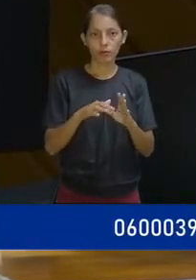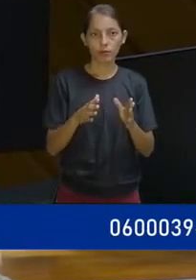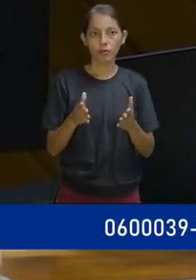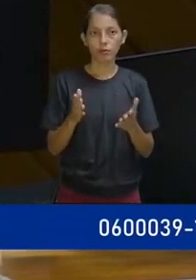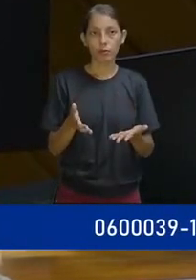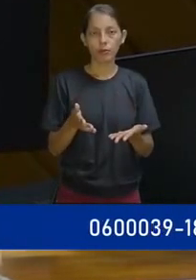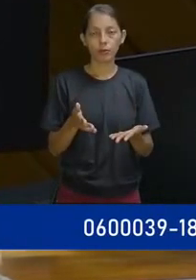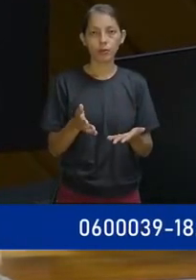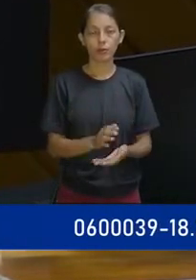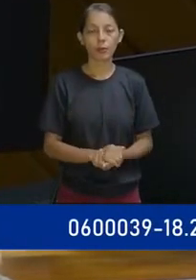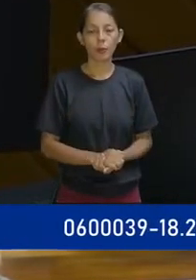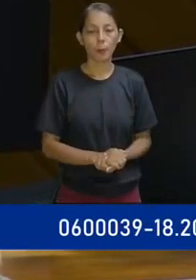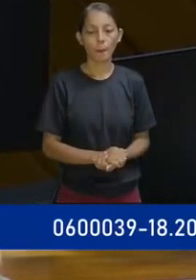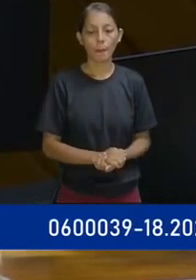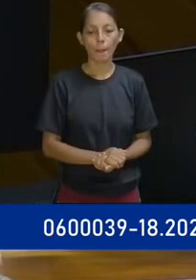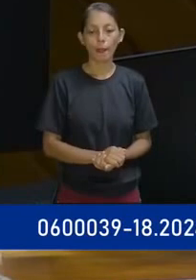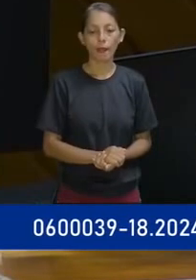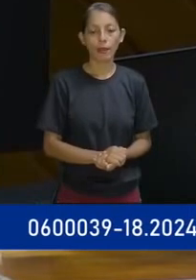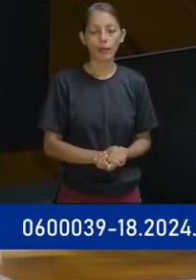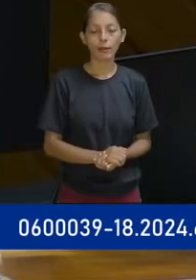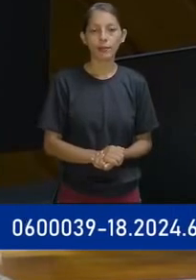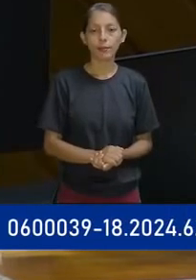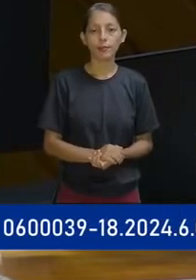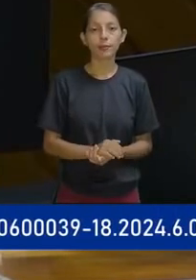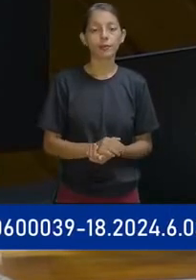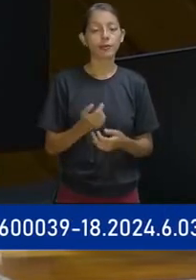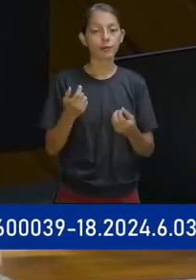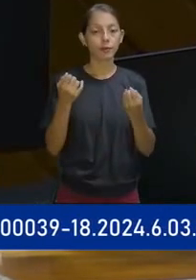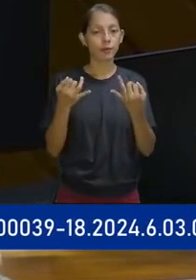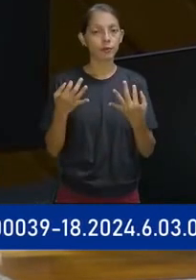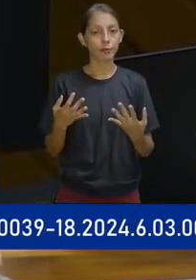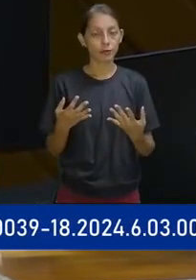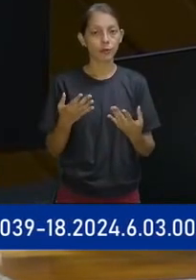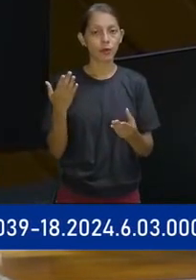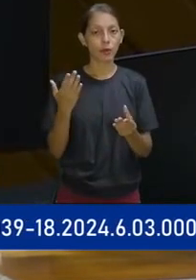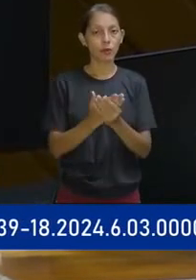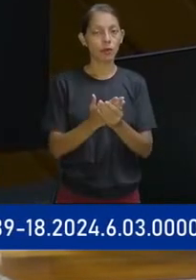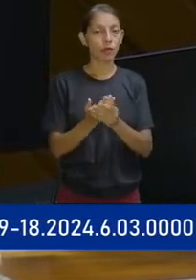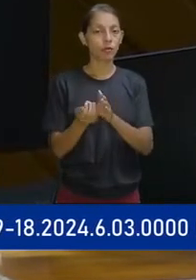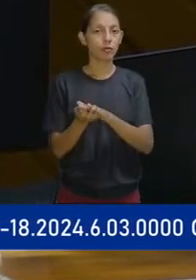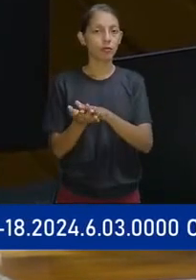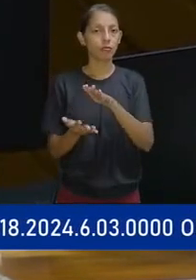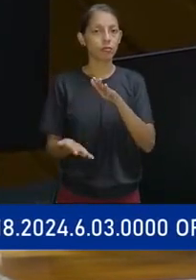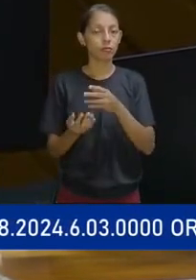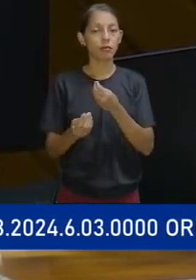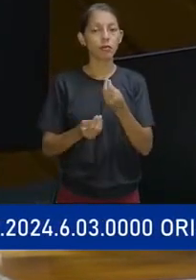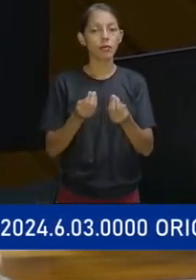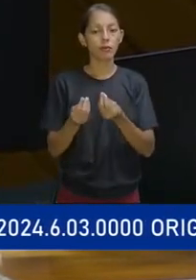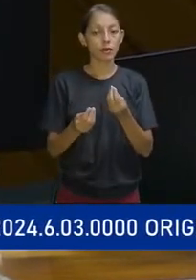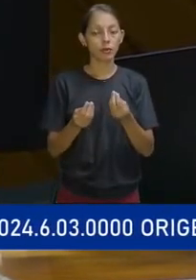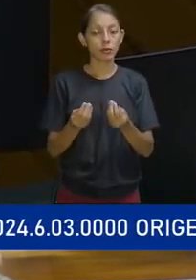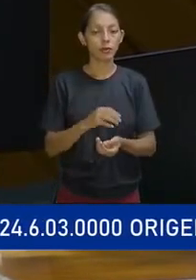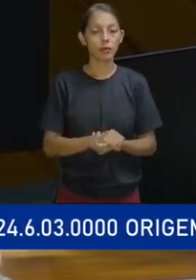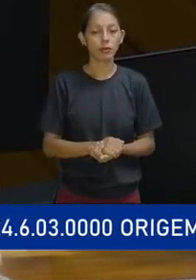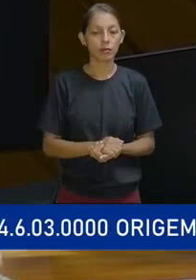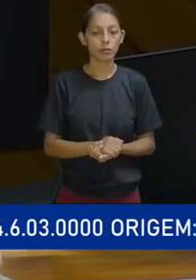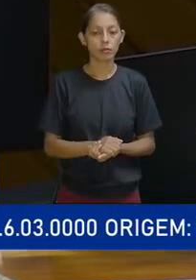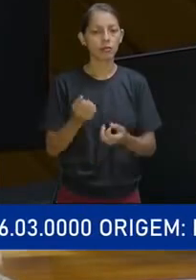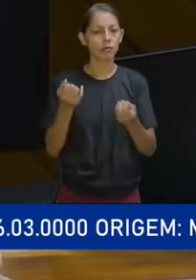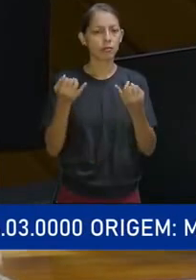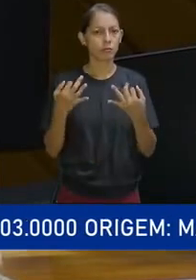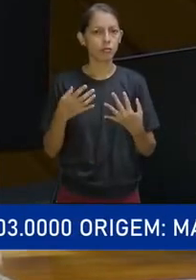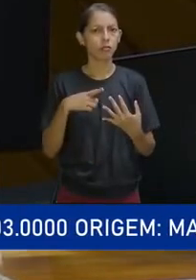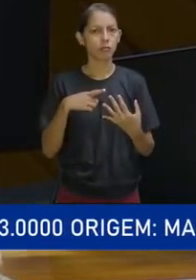ementa, na qual eu fiz menção. Os autos eles foram remetidos em sede de agravo em